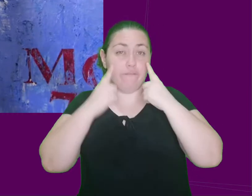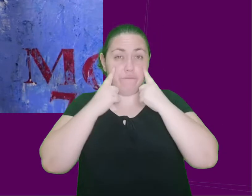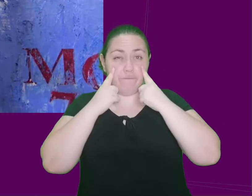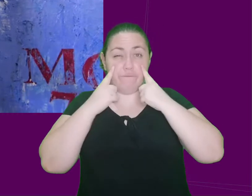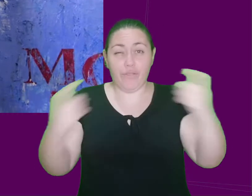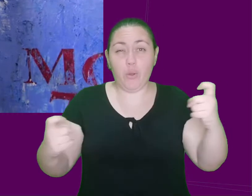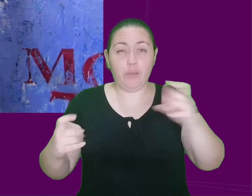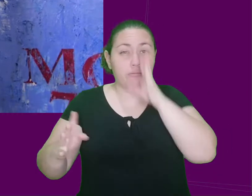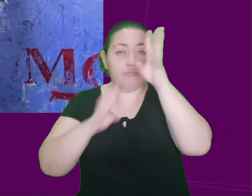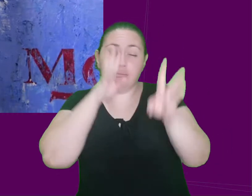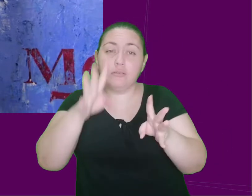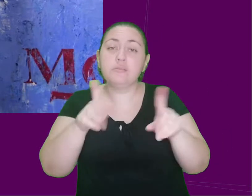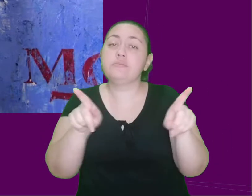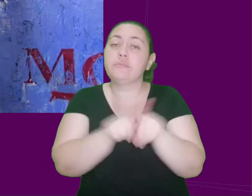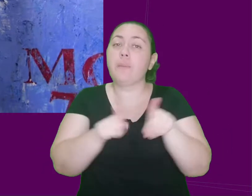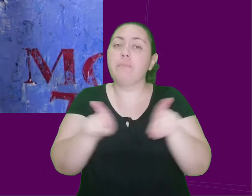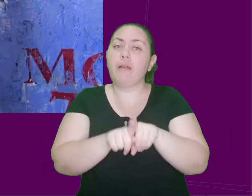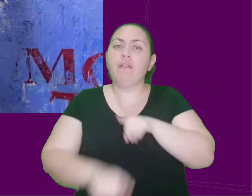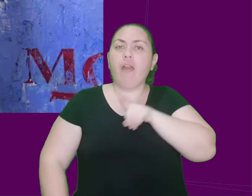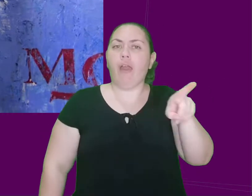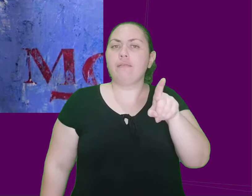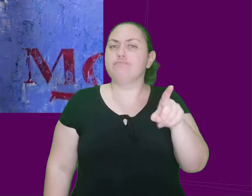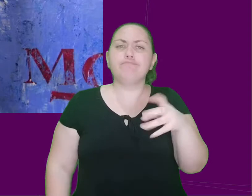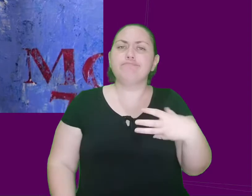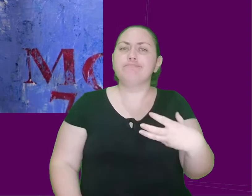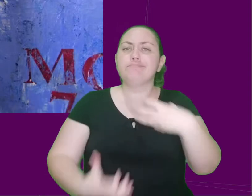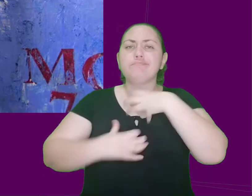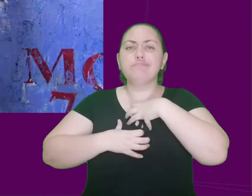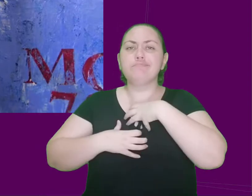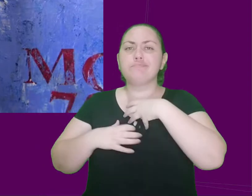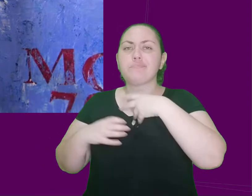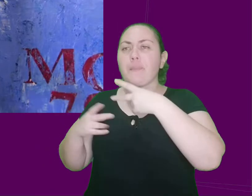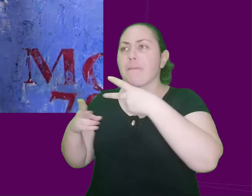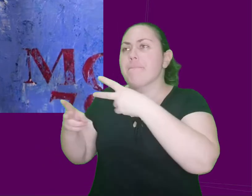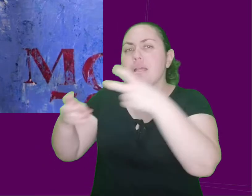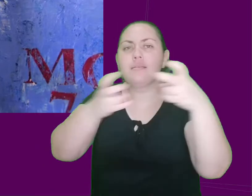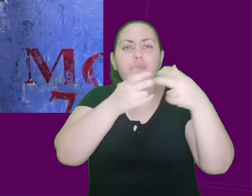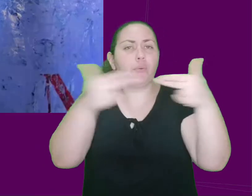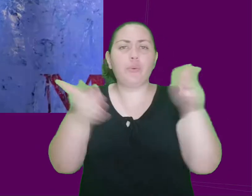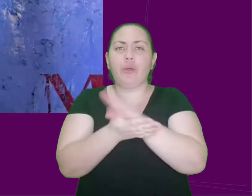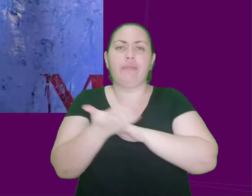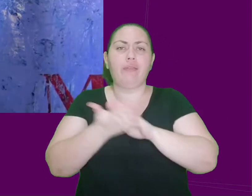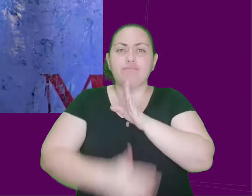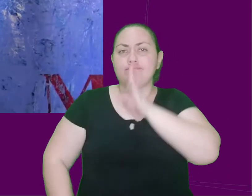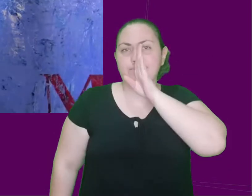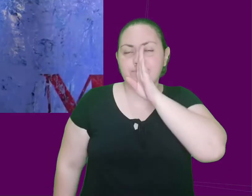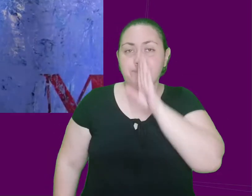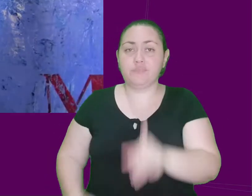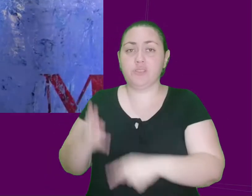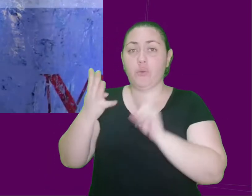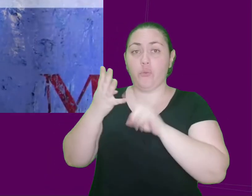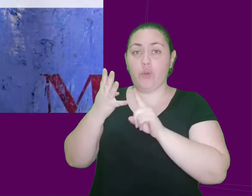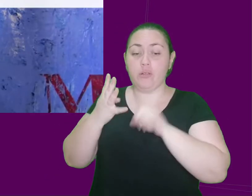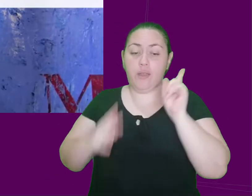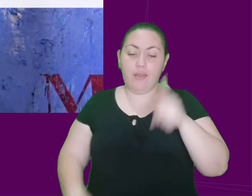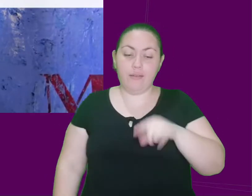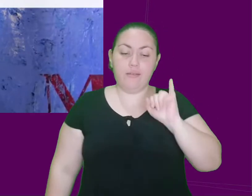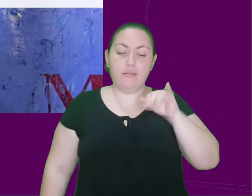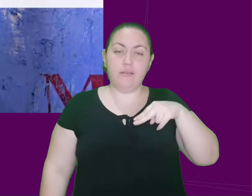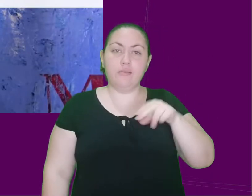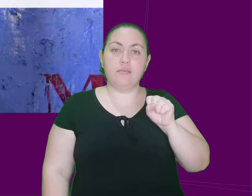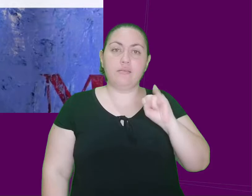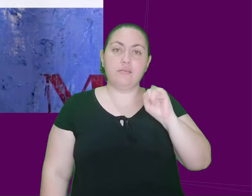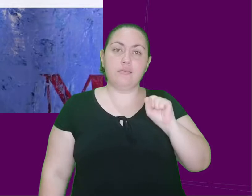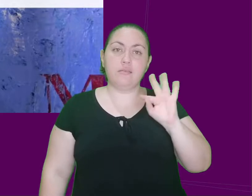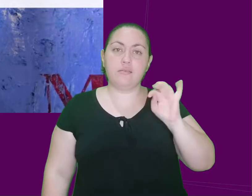violência gratuita e de uma indiferença perturbadora sobre tudo que o cerca. O quarto conto é